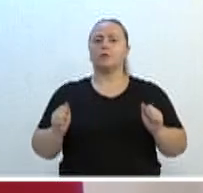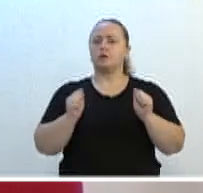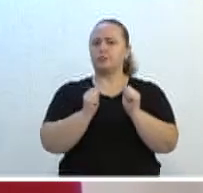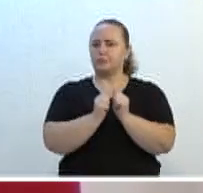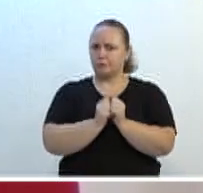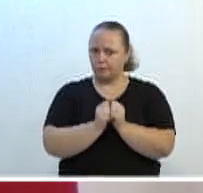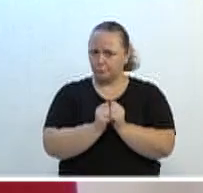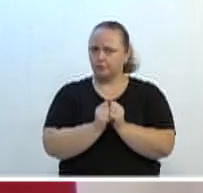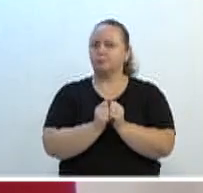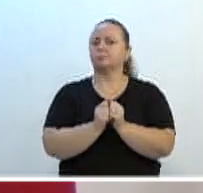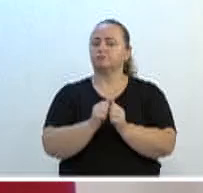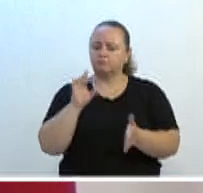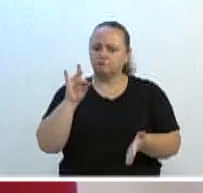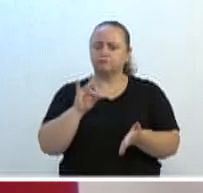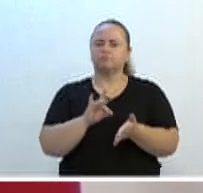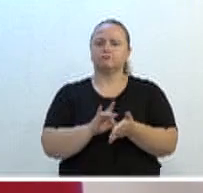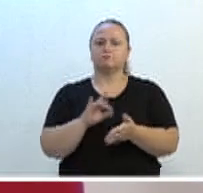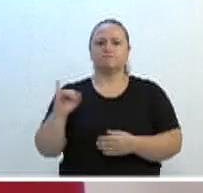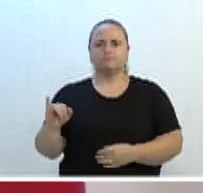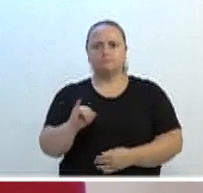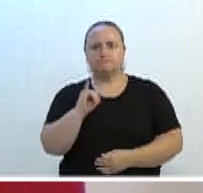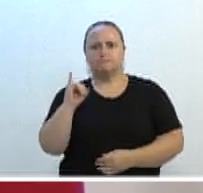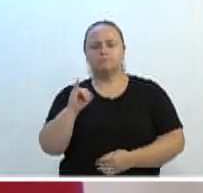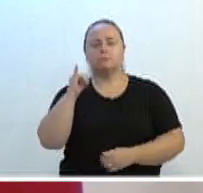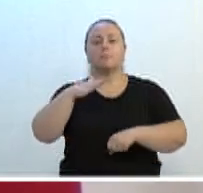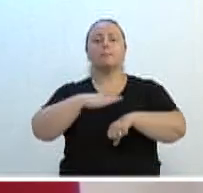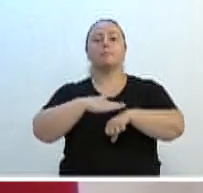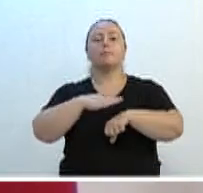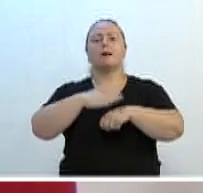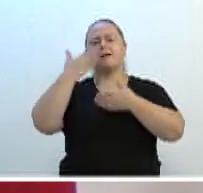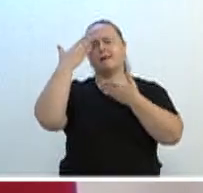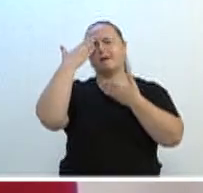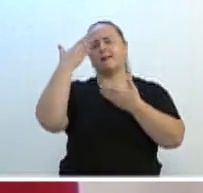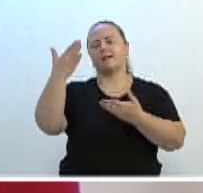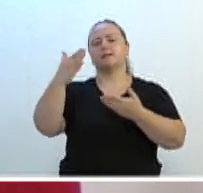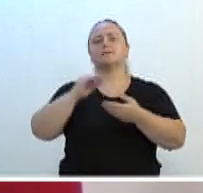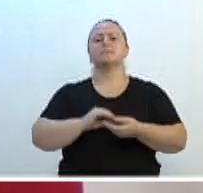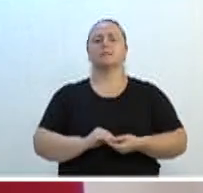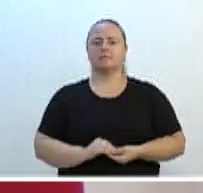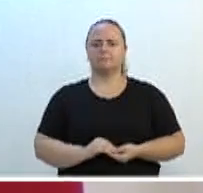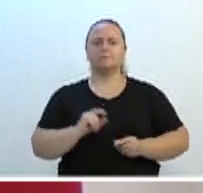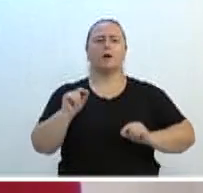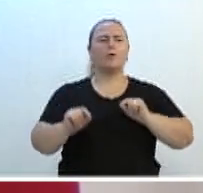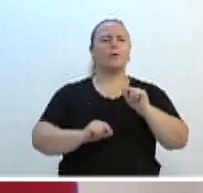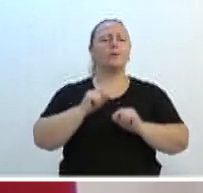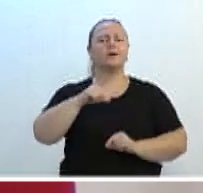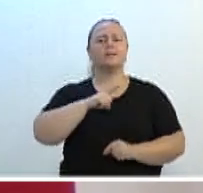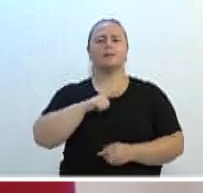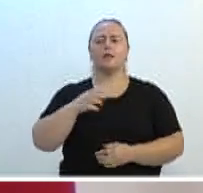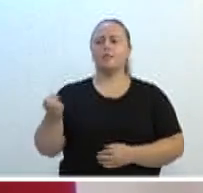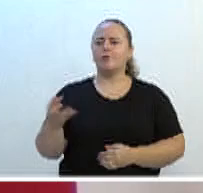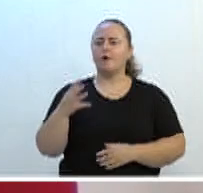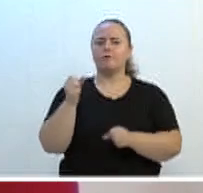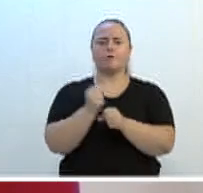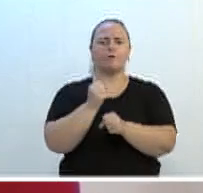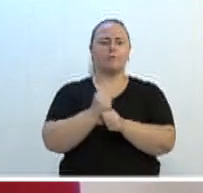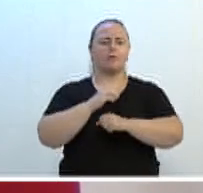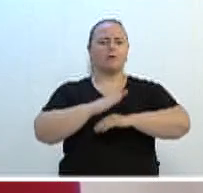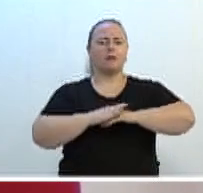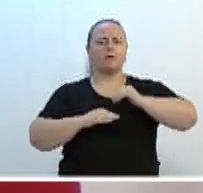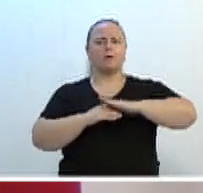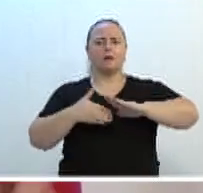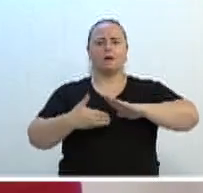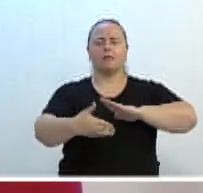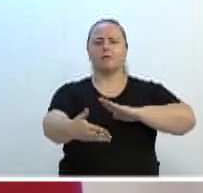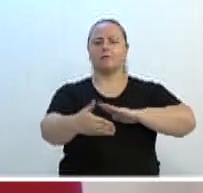importante nós termos também o momento de agradecer as obras que acontecem em nossa cidade. Eu, por exemplo, tenho o ECF João Rosa